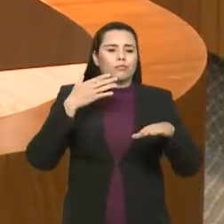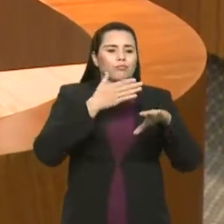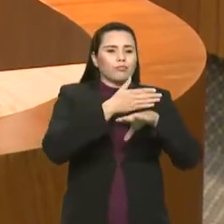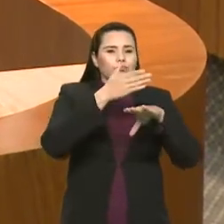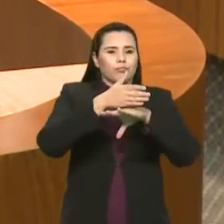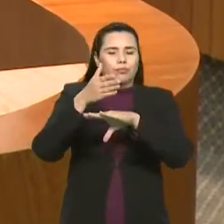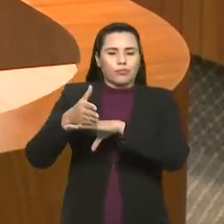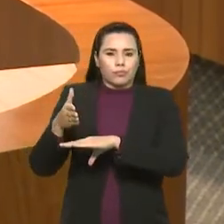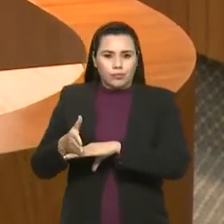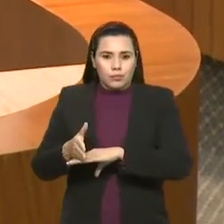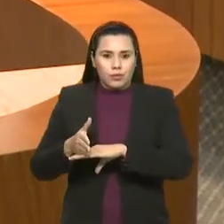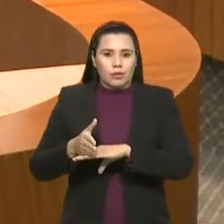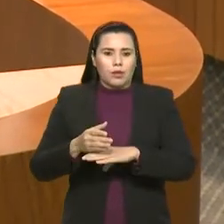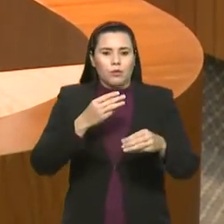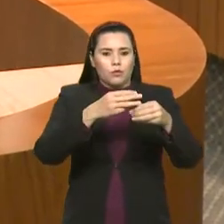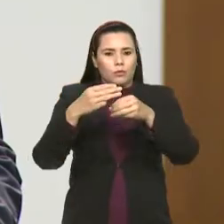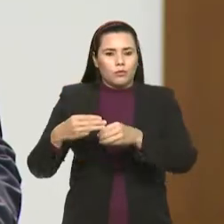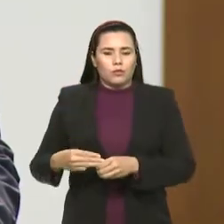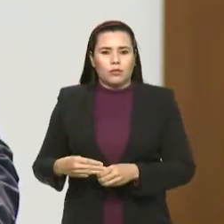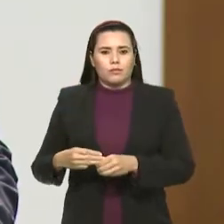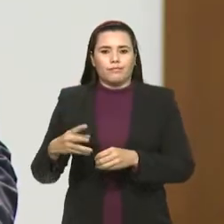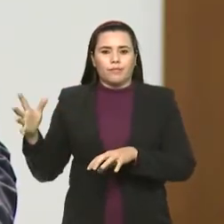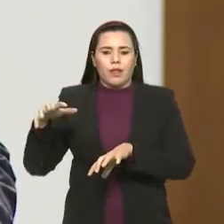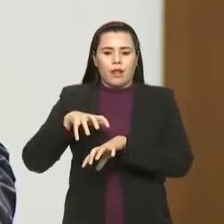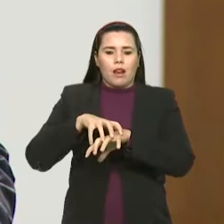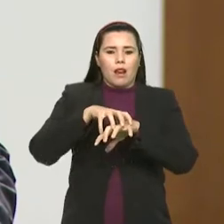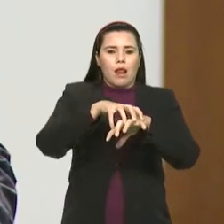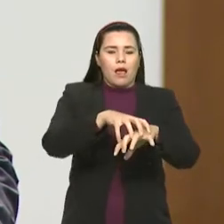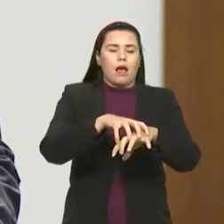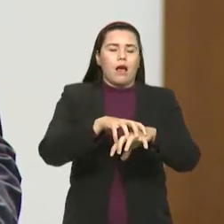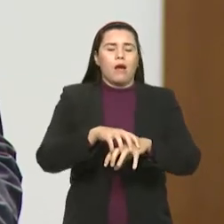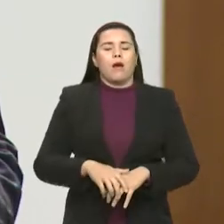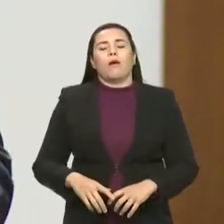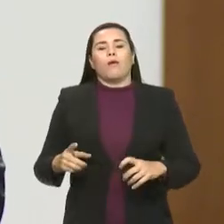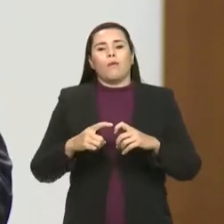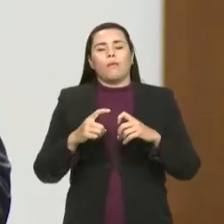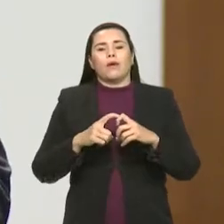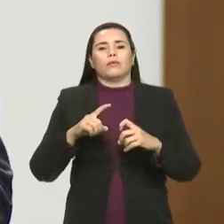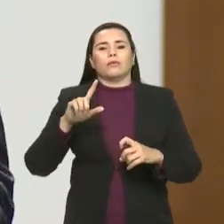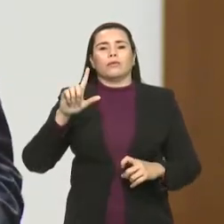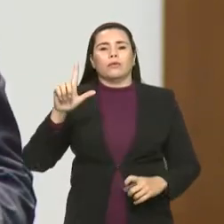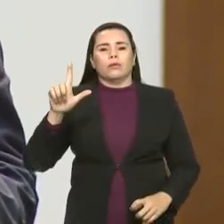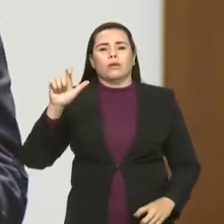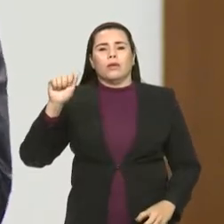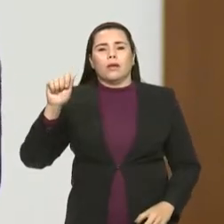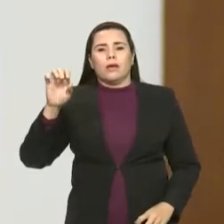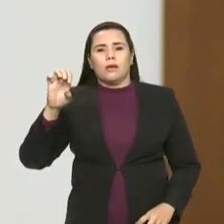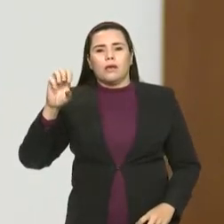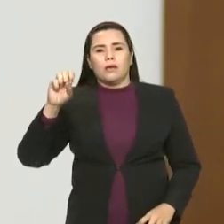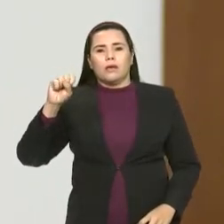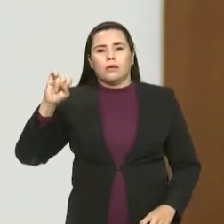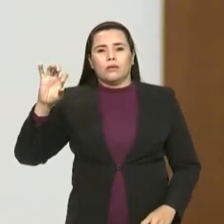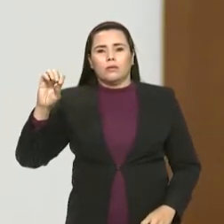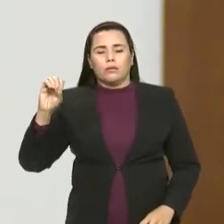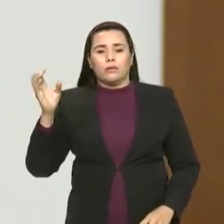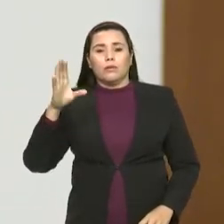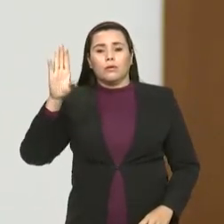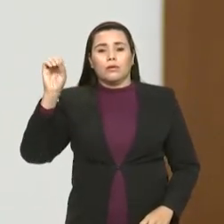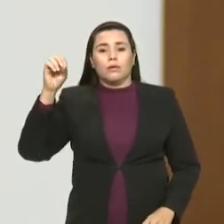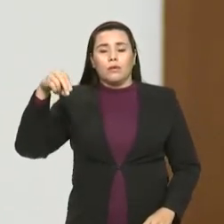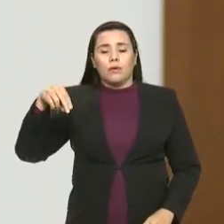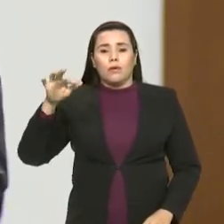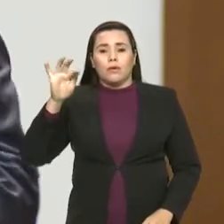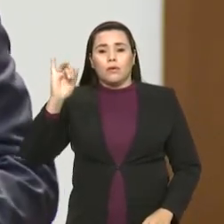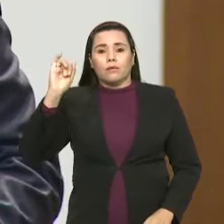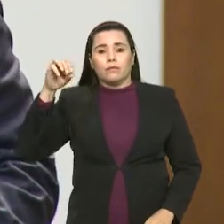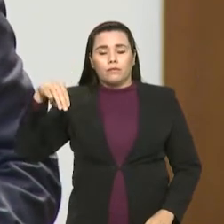da esperança com o médico Dr. Laésio Bonfim, pré-candidato ao governo do estado do Maranhão, nosso